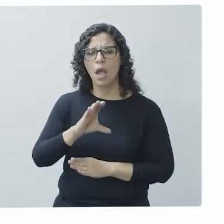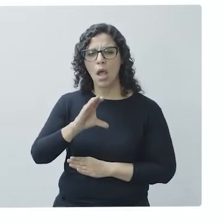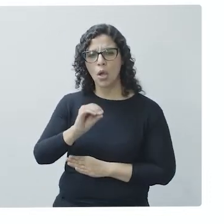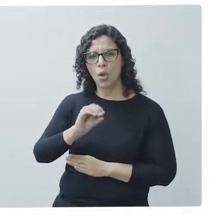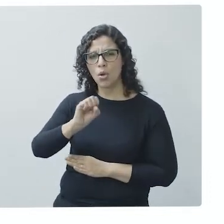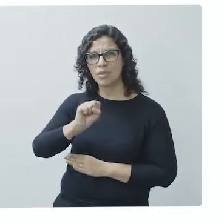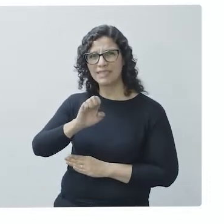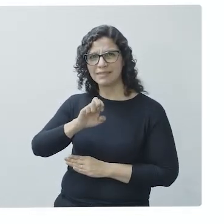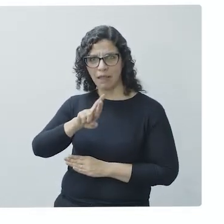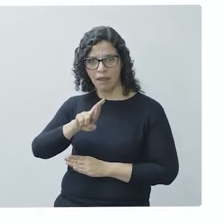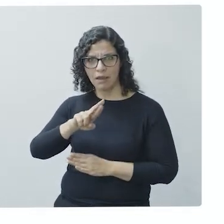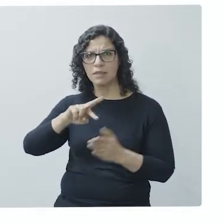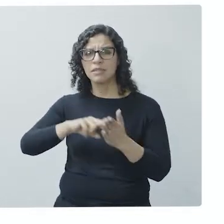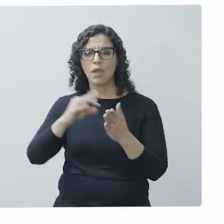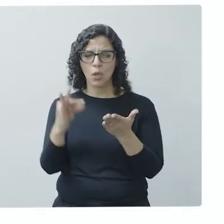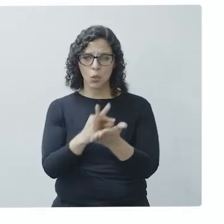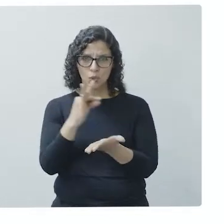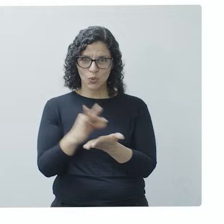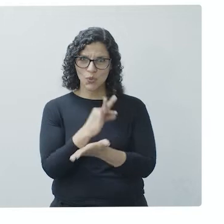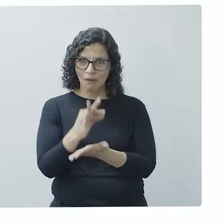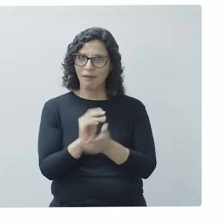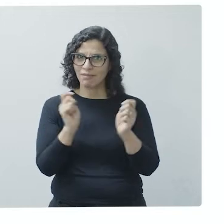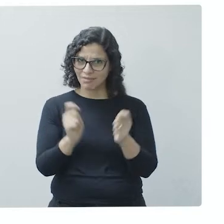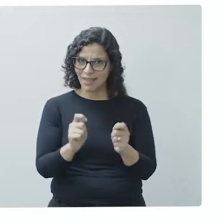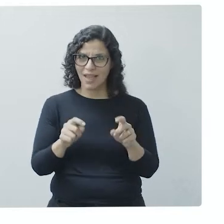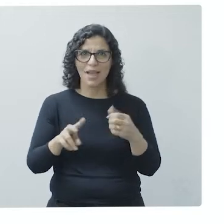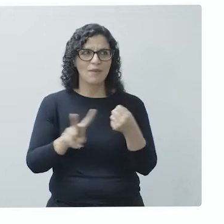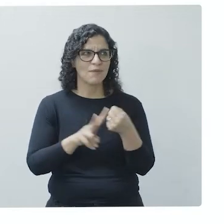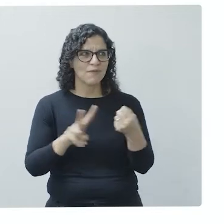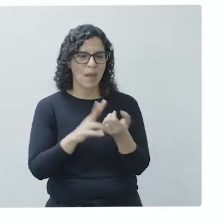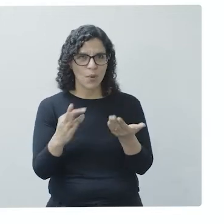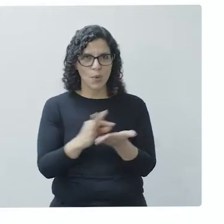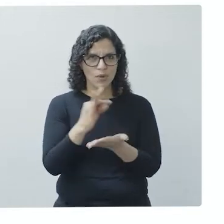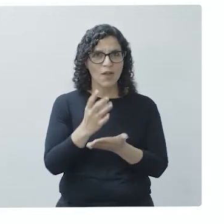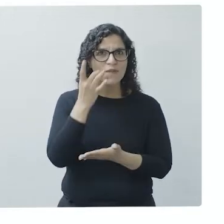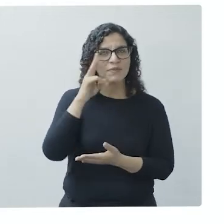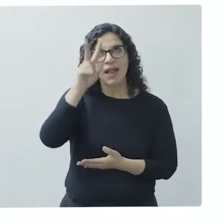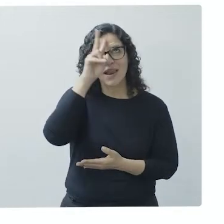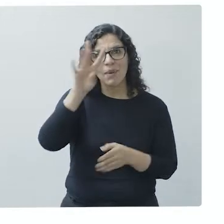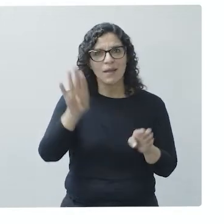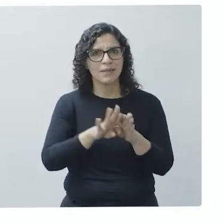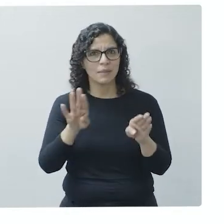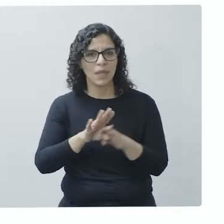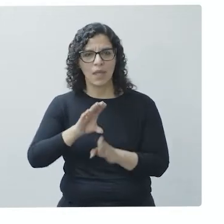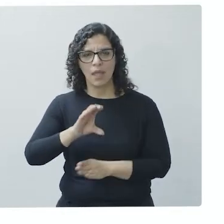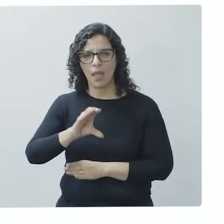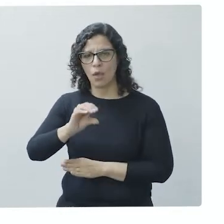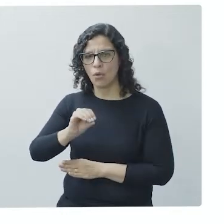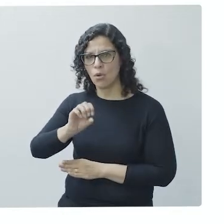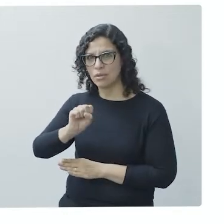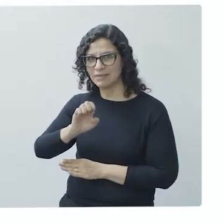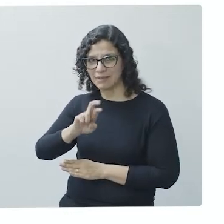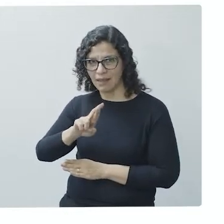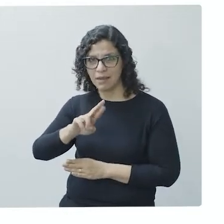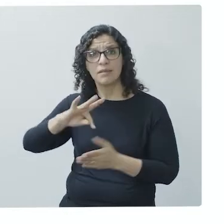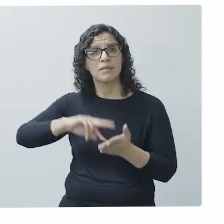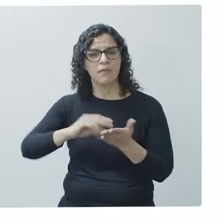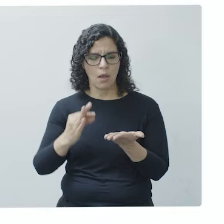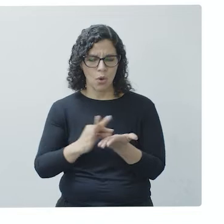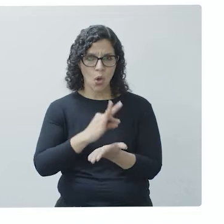verbo coser, tá, gente? Costurar. Então, só para ficar mais fácil. E lembrando, nós estamos falando de um texto lá do